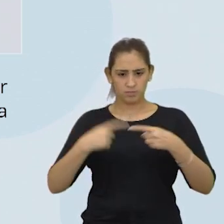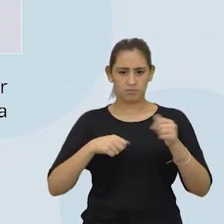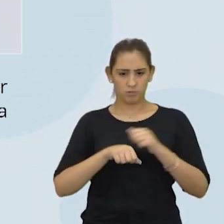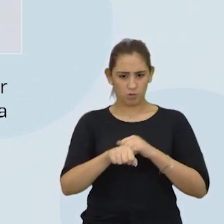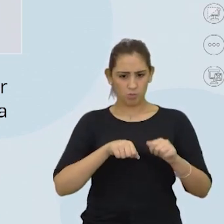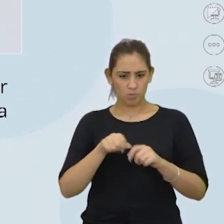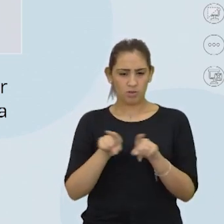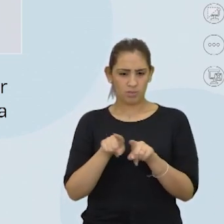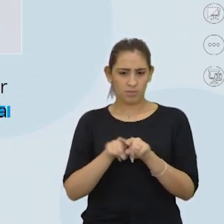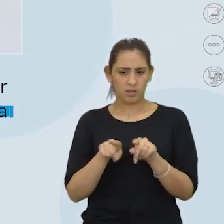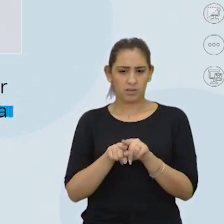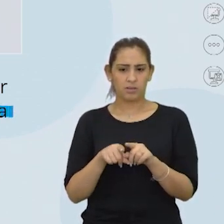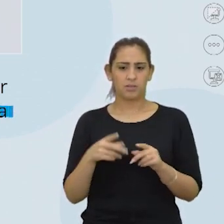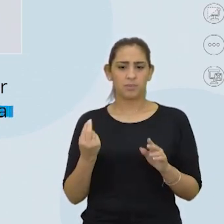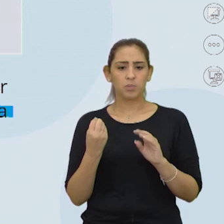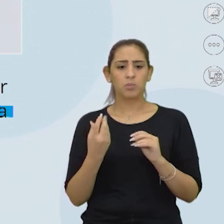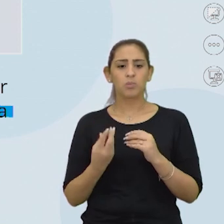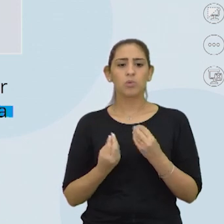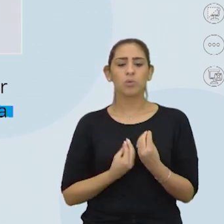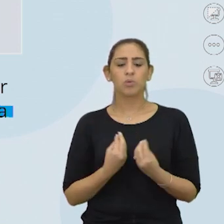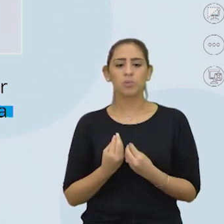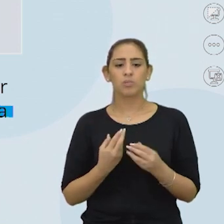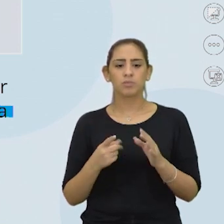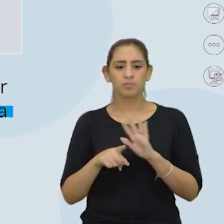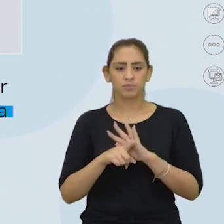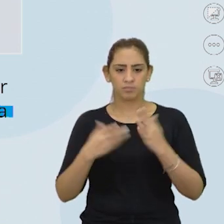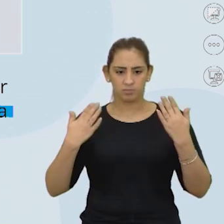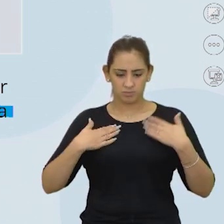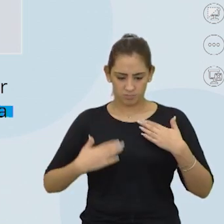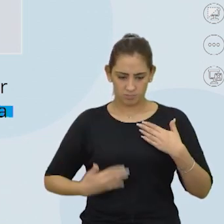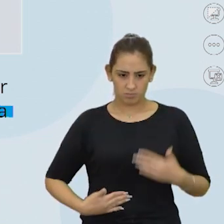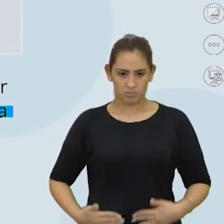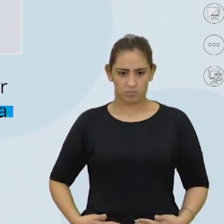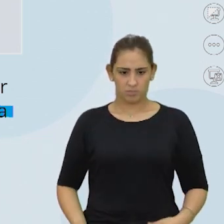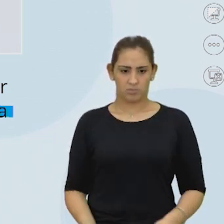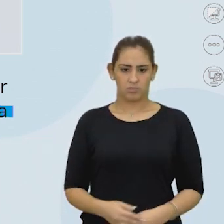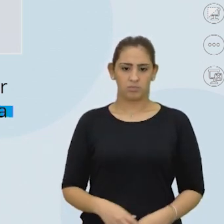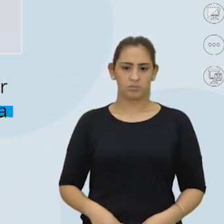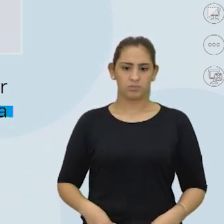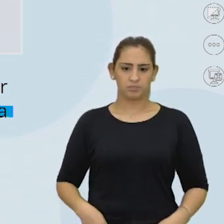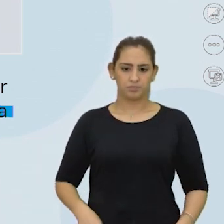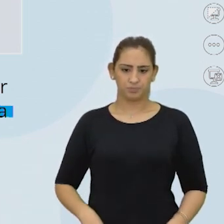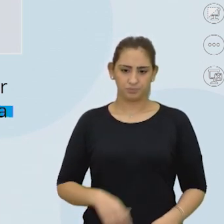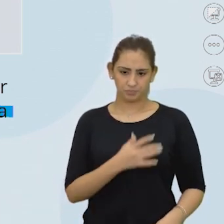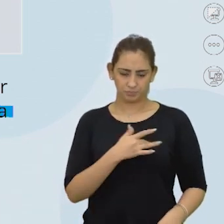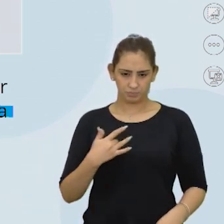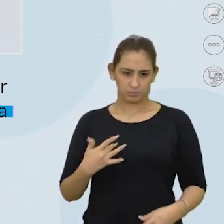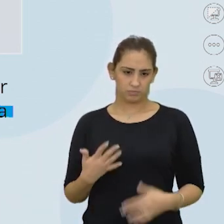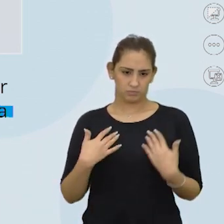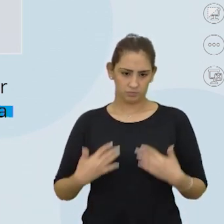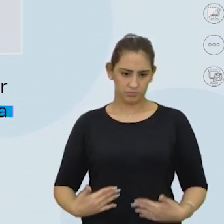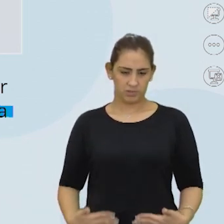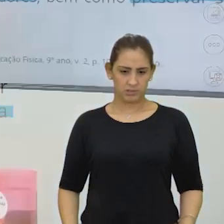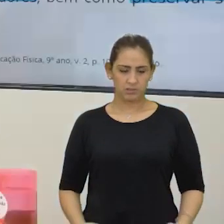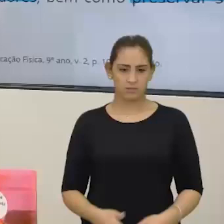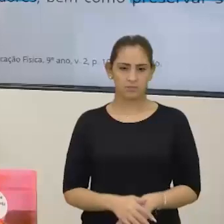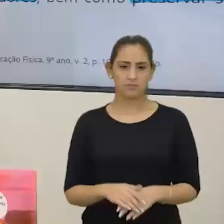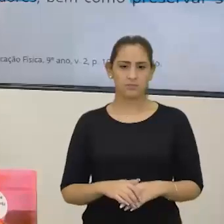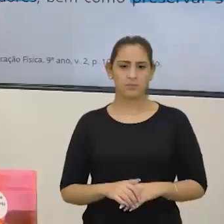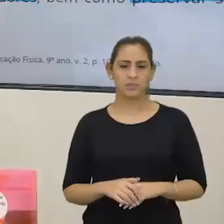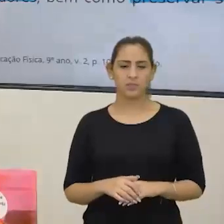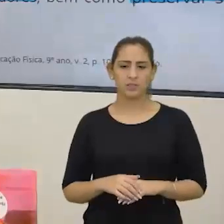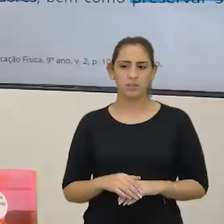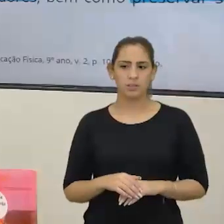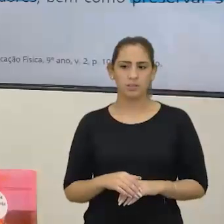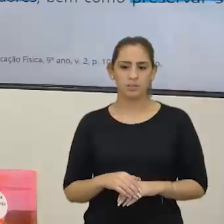como preservar a sua integridade física. Então, essa questão da integridade a gente vem buscar